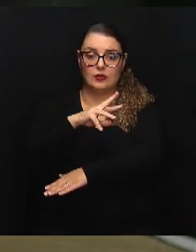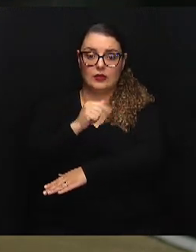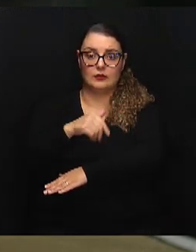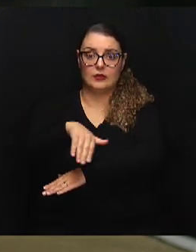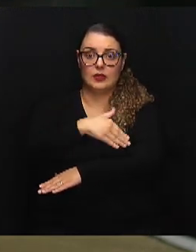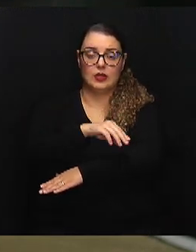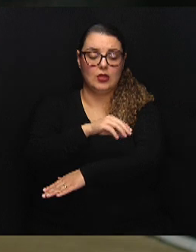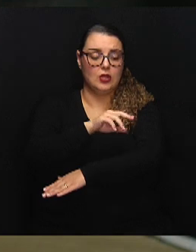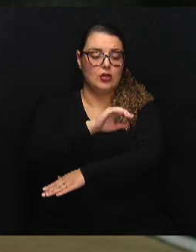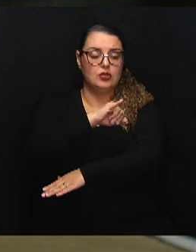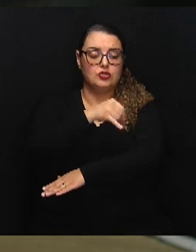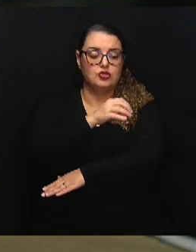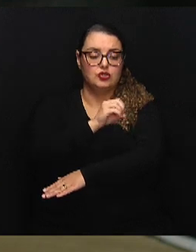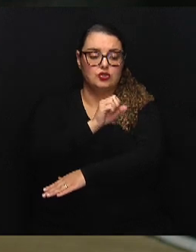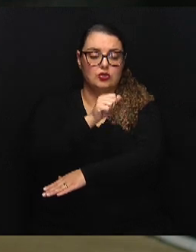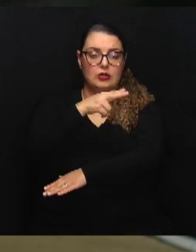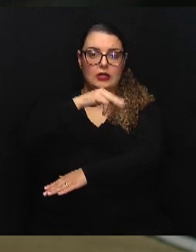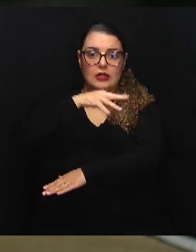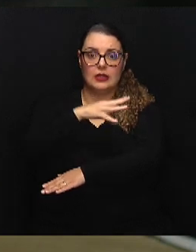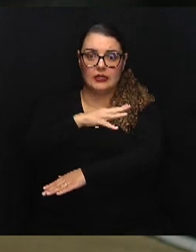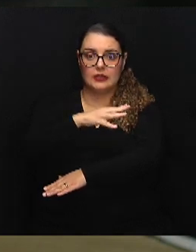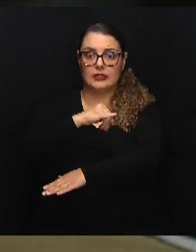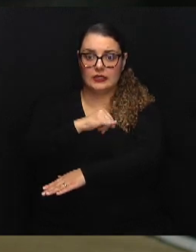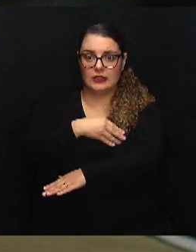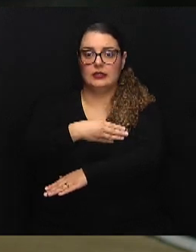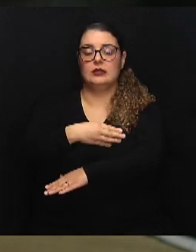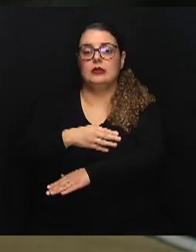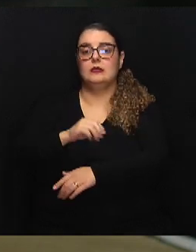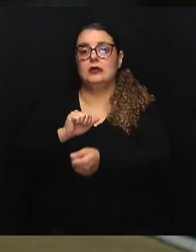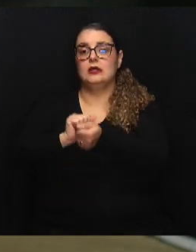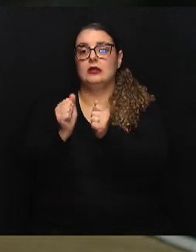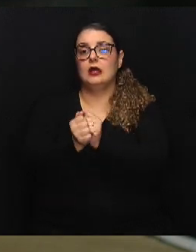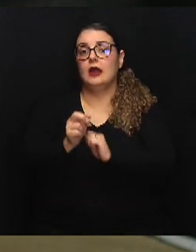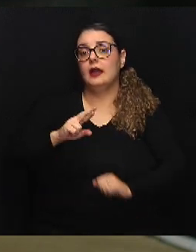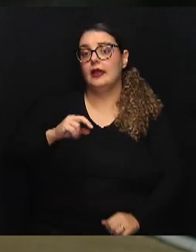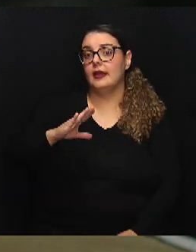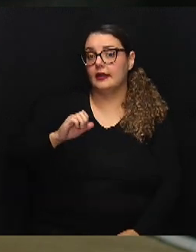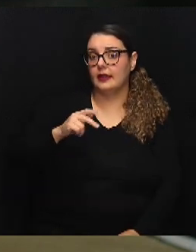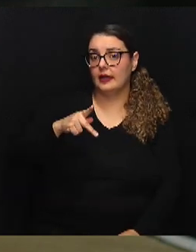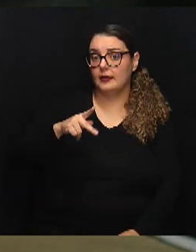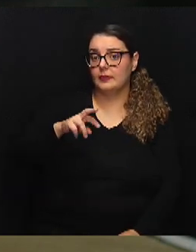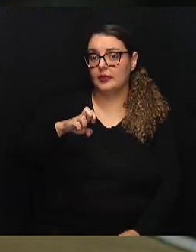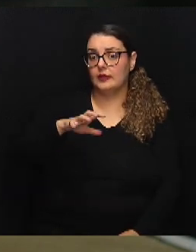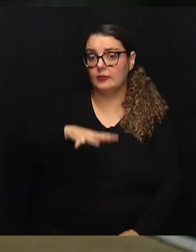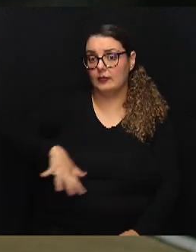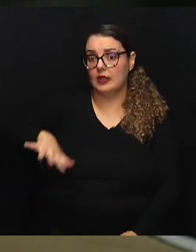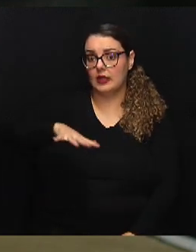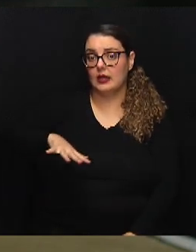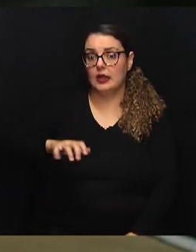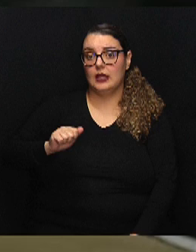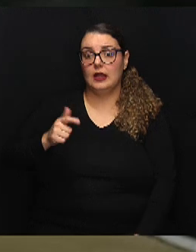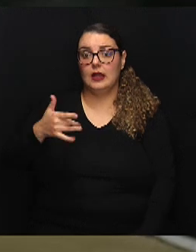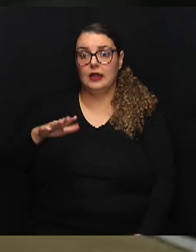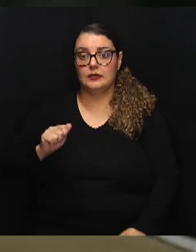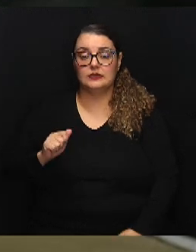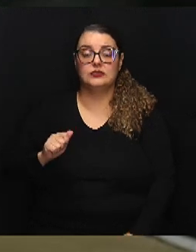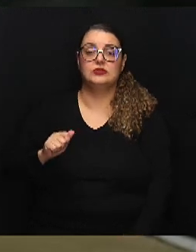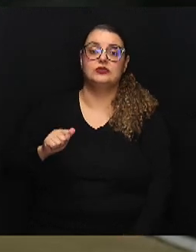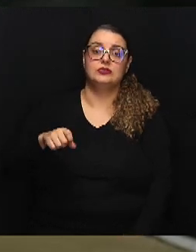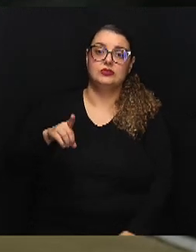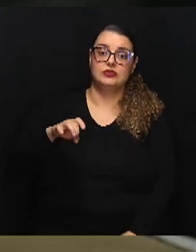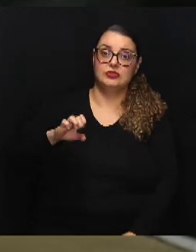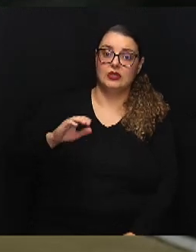Joaquim Vilacê, para viabilizar aí um recap de uma alça de acesso. Então, a Empresa Municipal de Desenvolvimento de Campinas, a